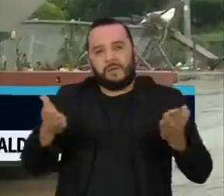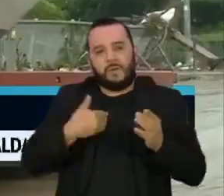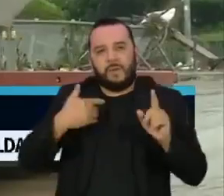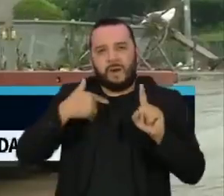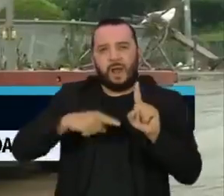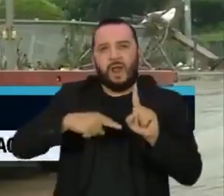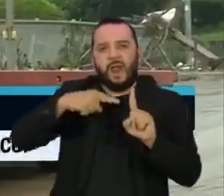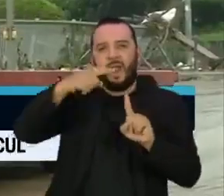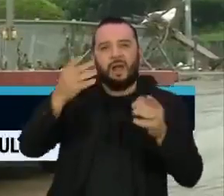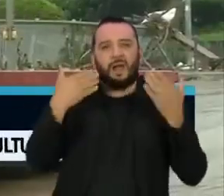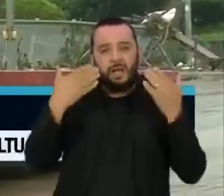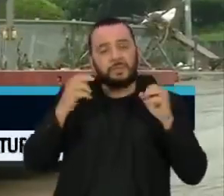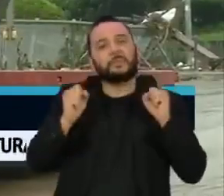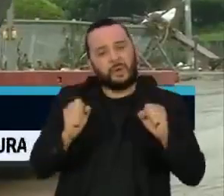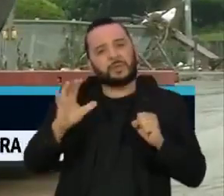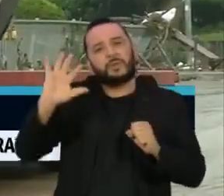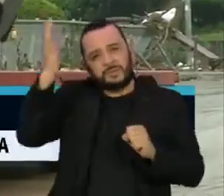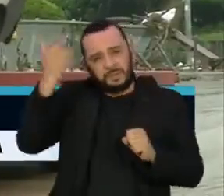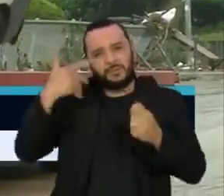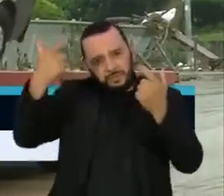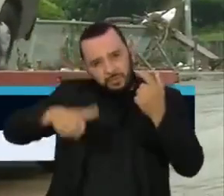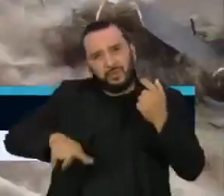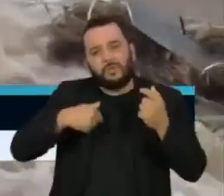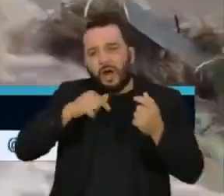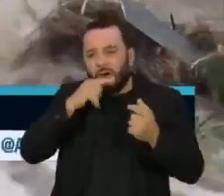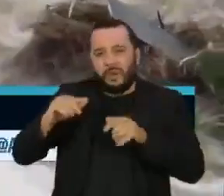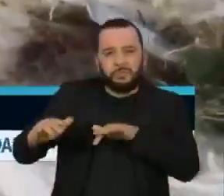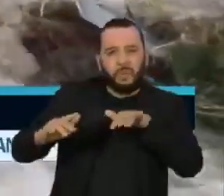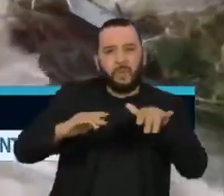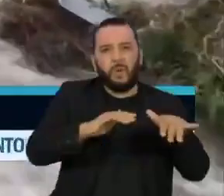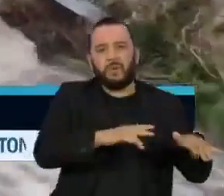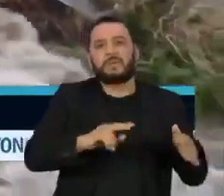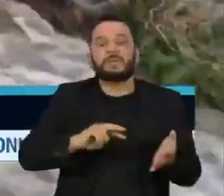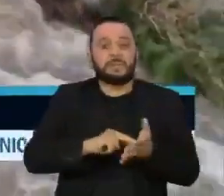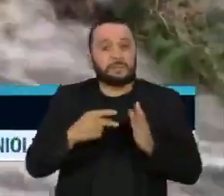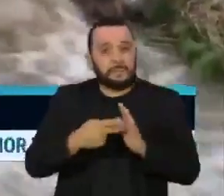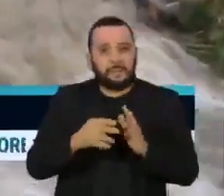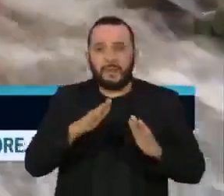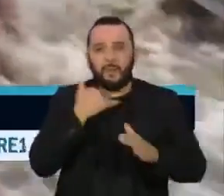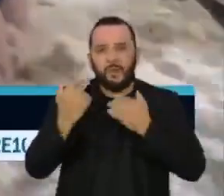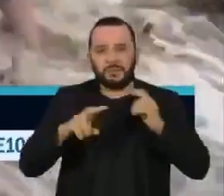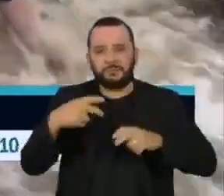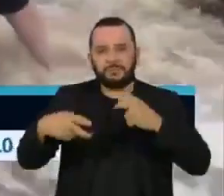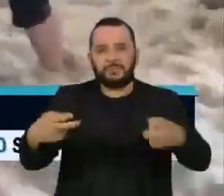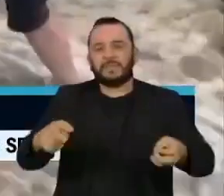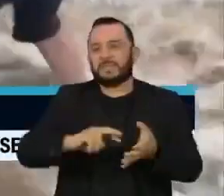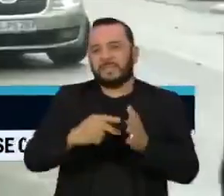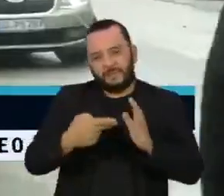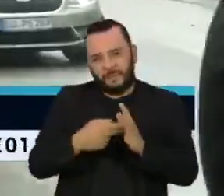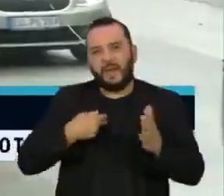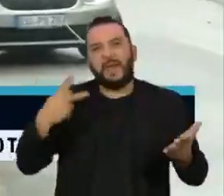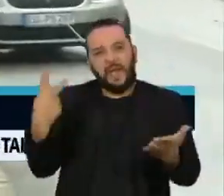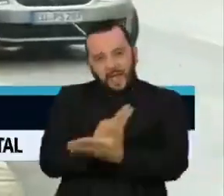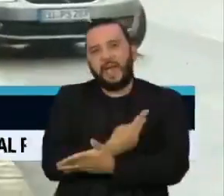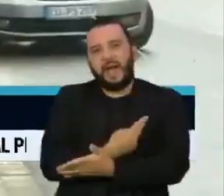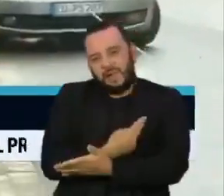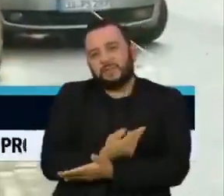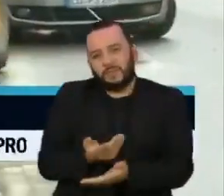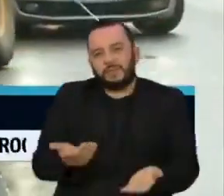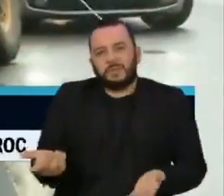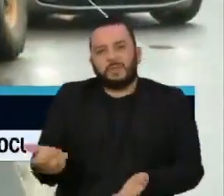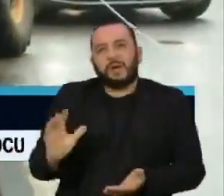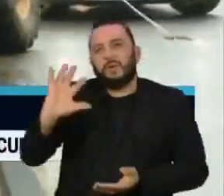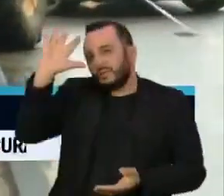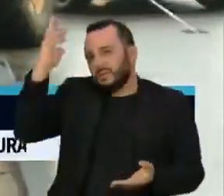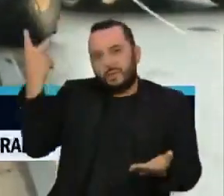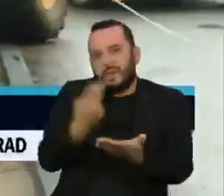para políticos da oposição o alto número de mortos indica que houve falha significativa no sistema de acordo com